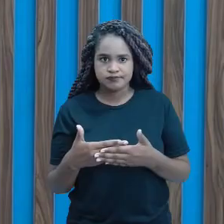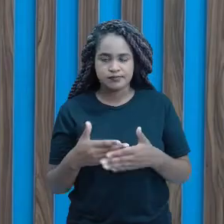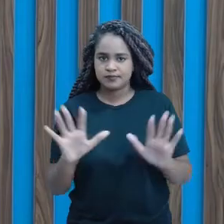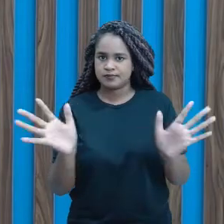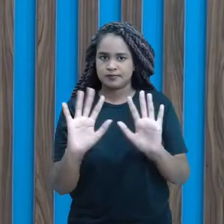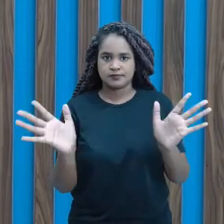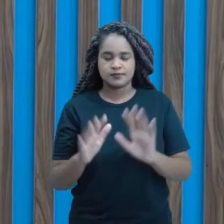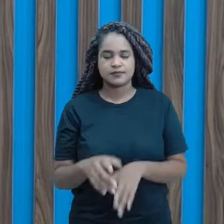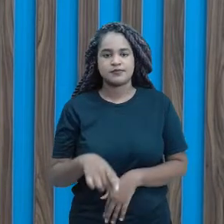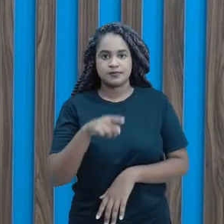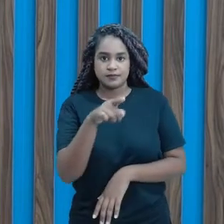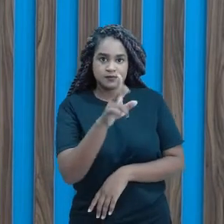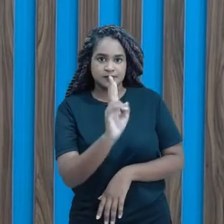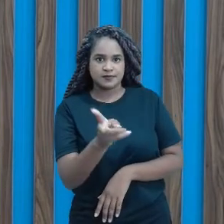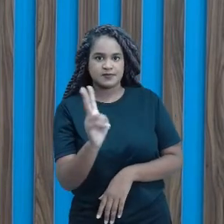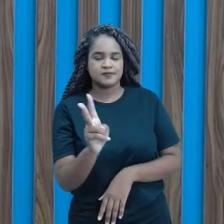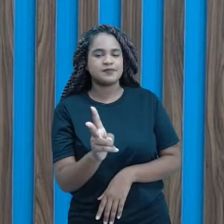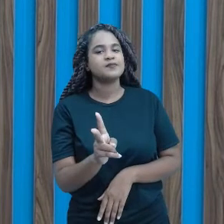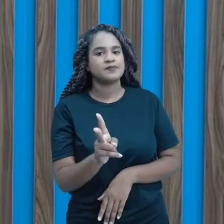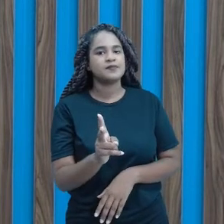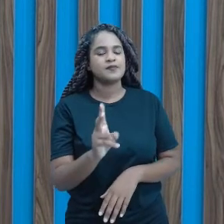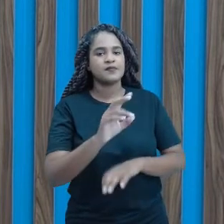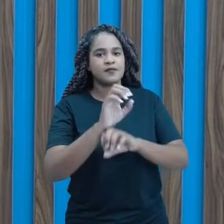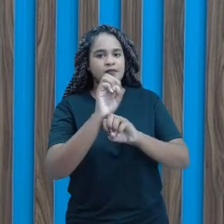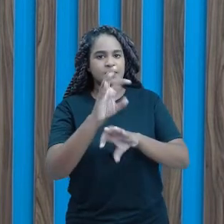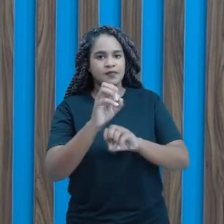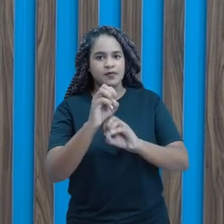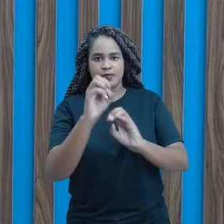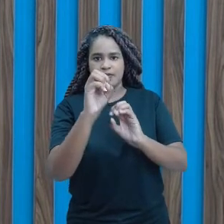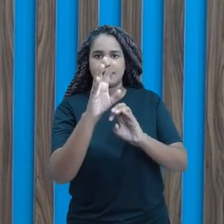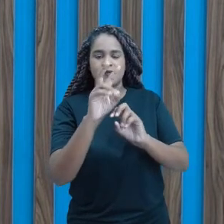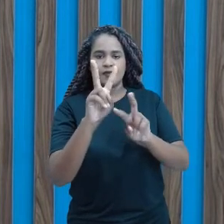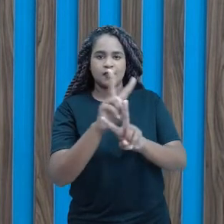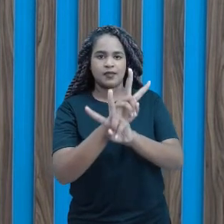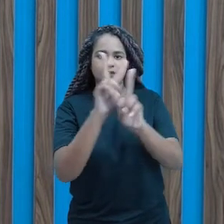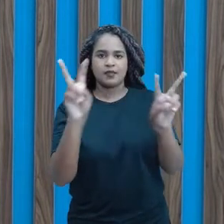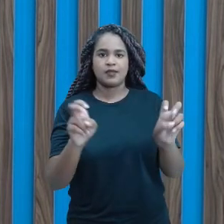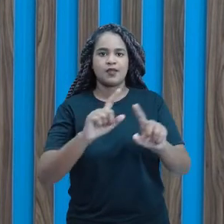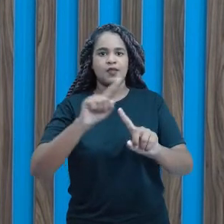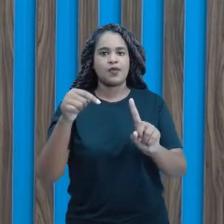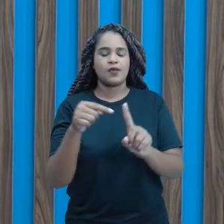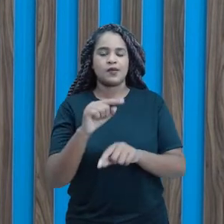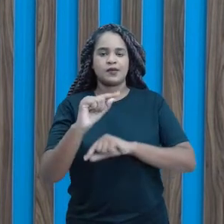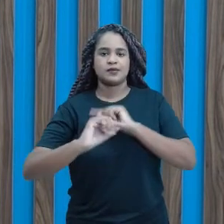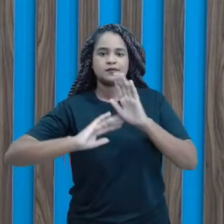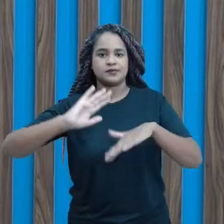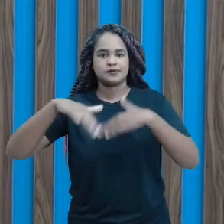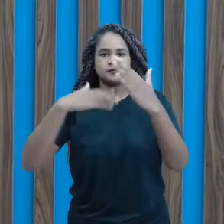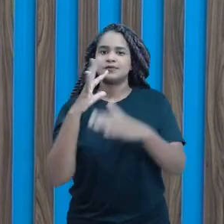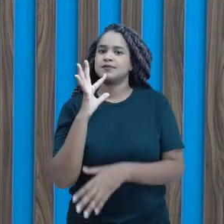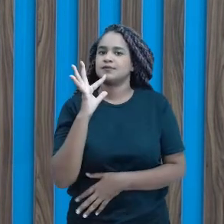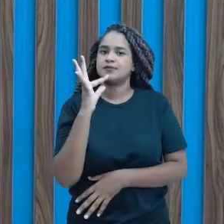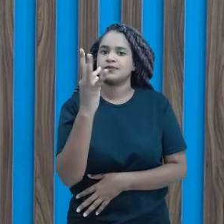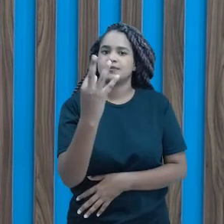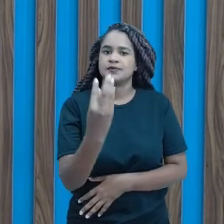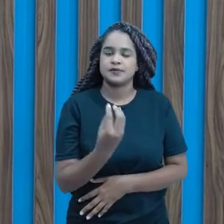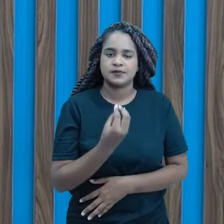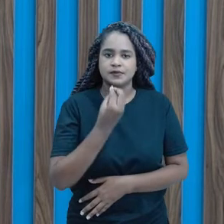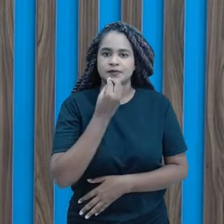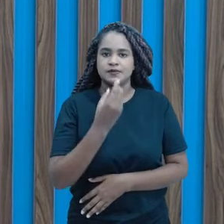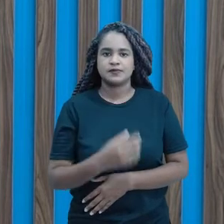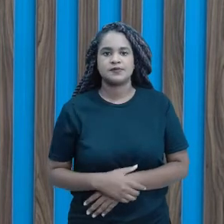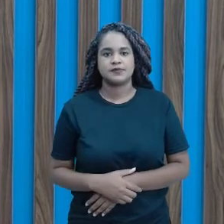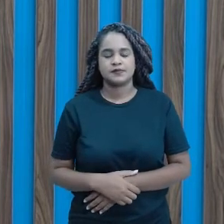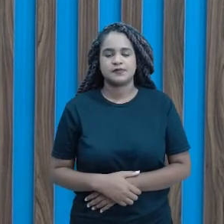qualquer coisa, tá bom? Então ela vai dar continuidade aí para evoluir essa questão do conhecimento, já que